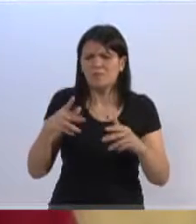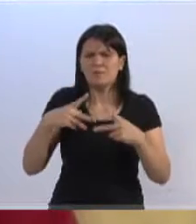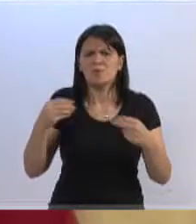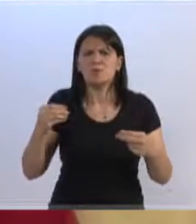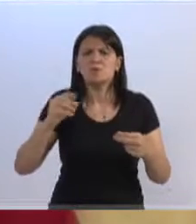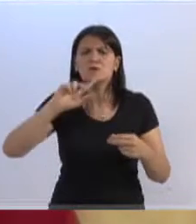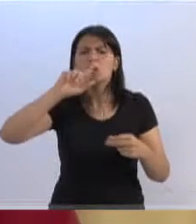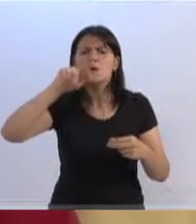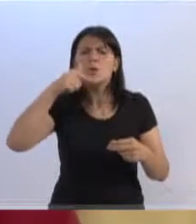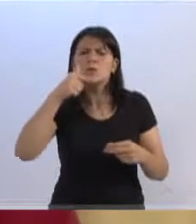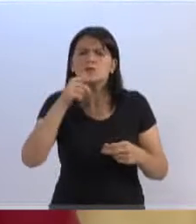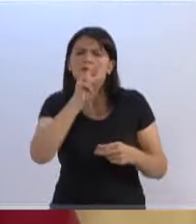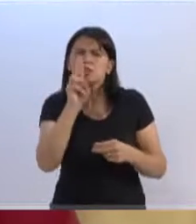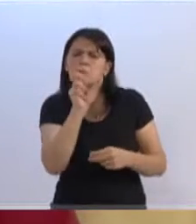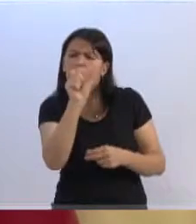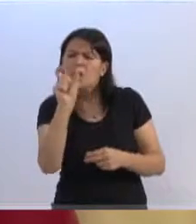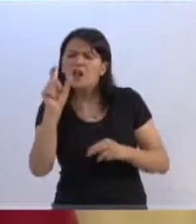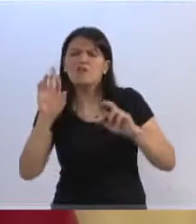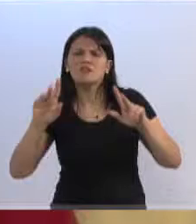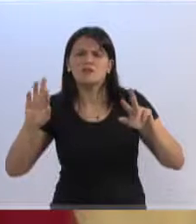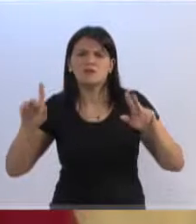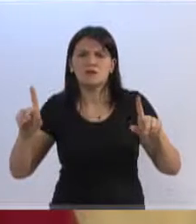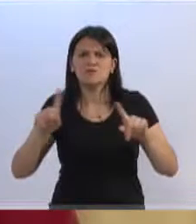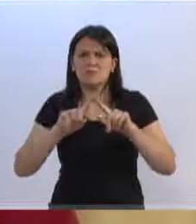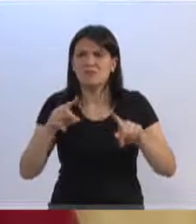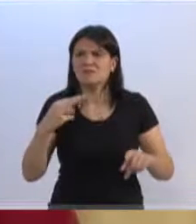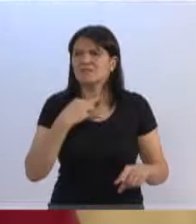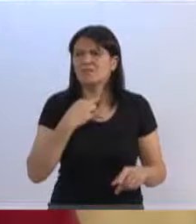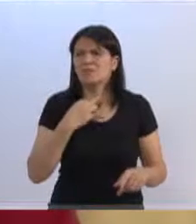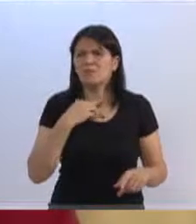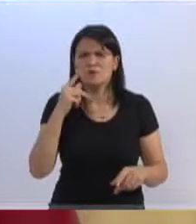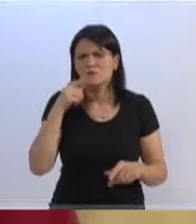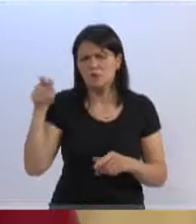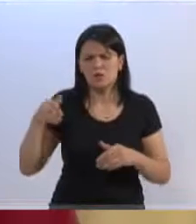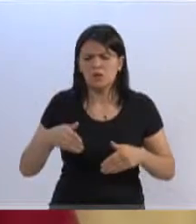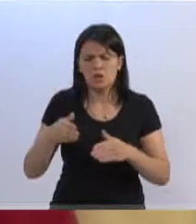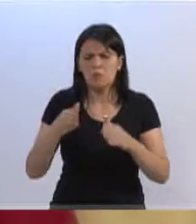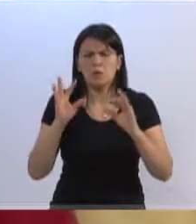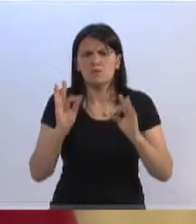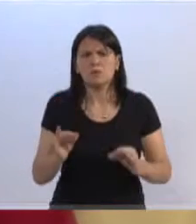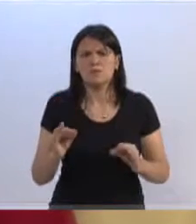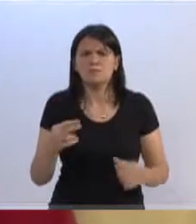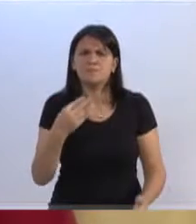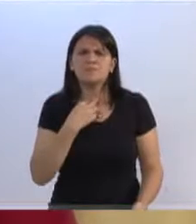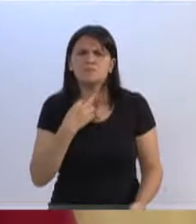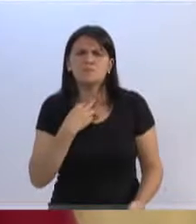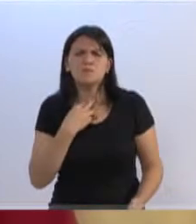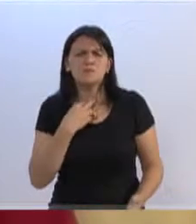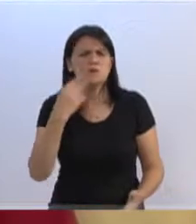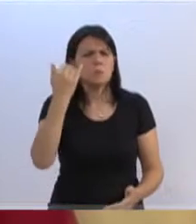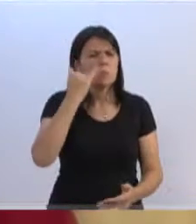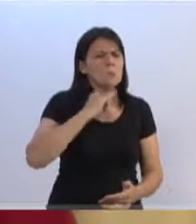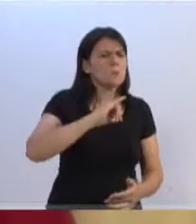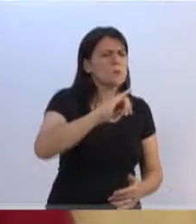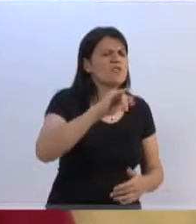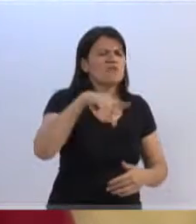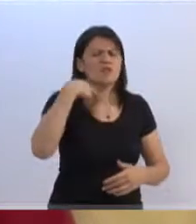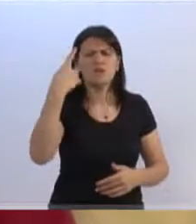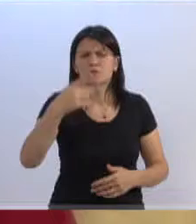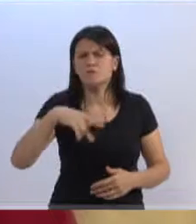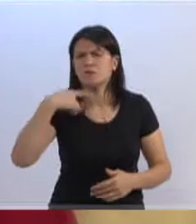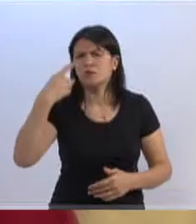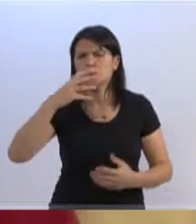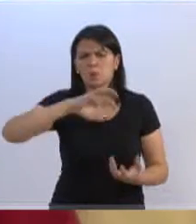com outras palavras. Mas eu não posso dizer que ele não está no caminho correto. Eu não posso sair por aí falando que